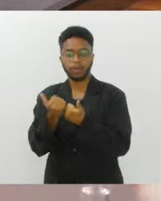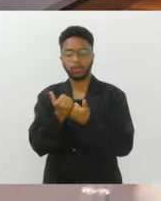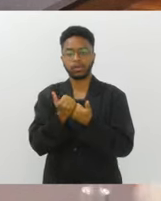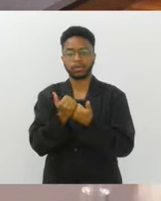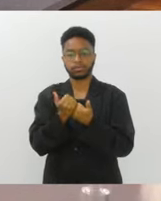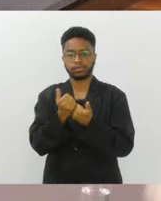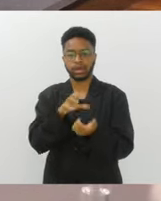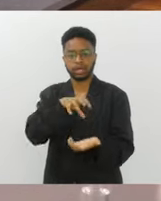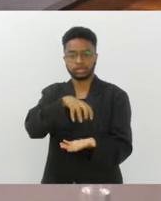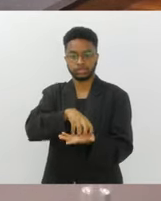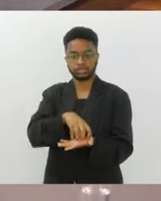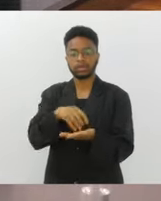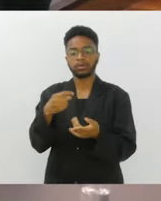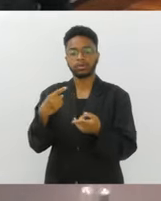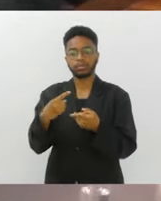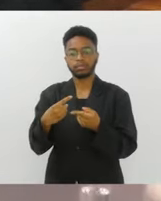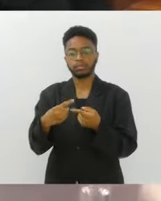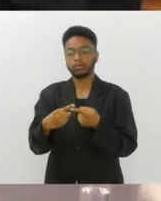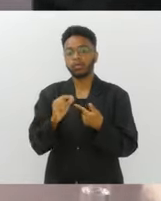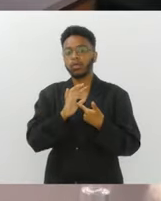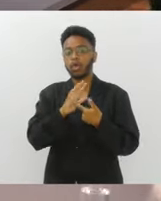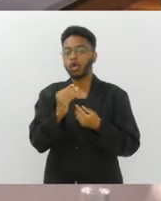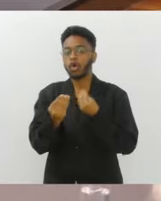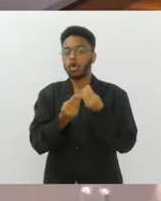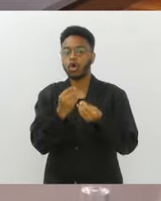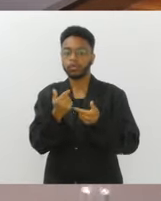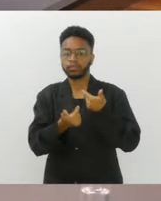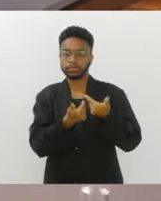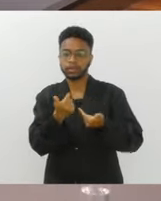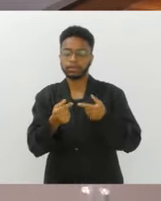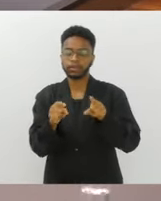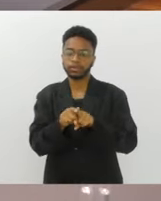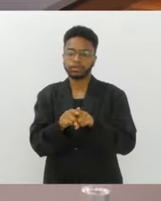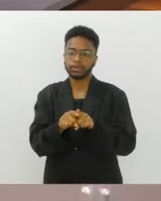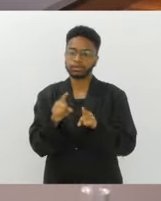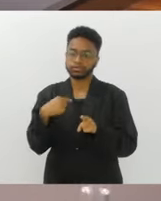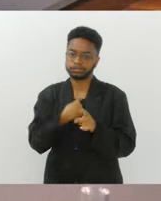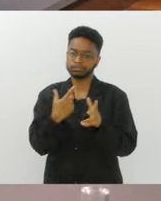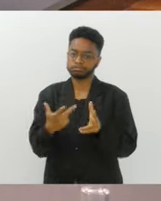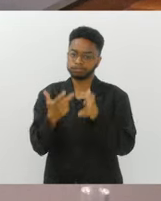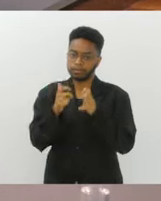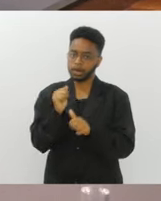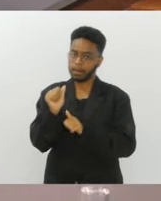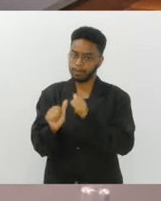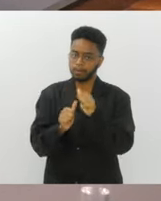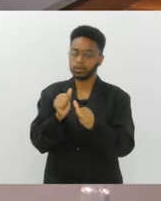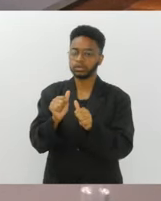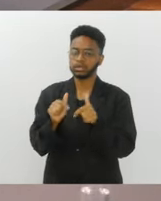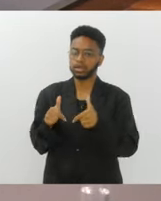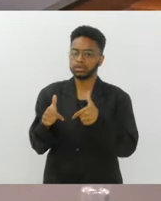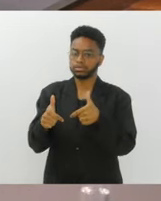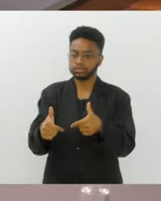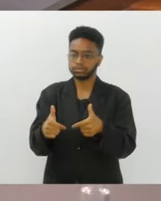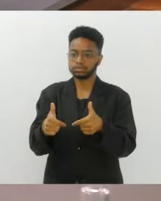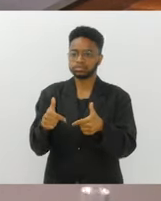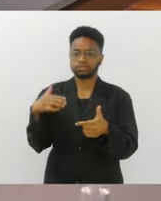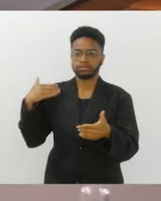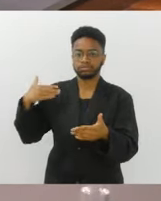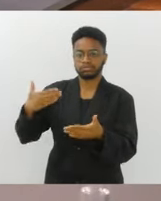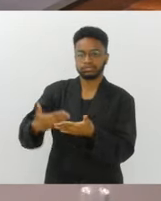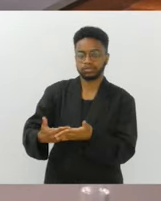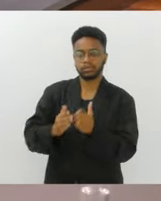agência. O que a agência faz, e é visível a mudança de postura da agência desde a assunção ao